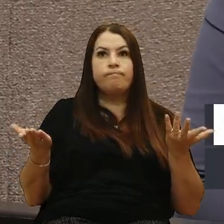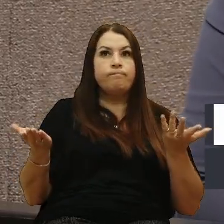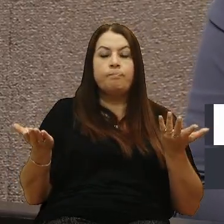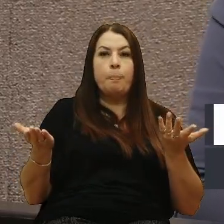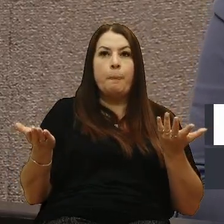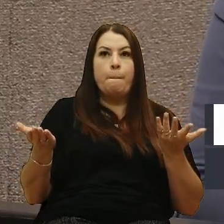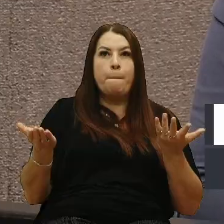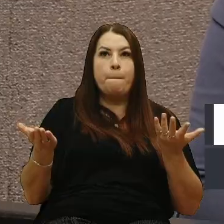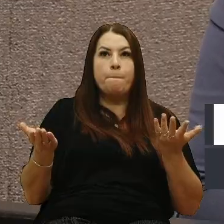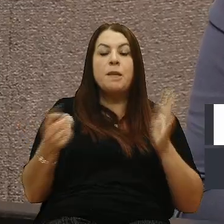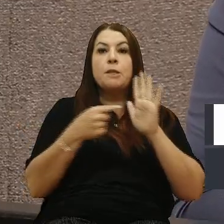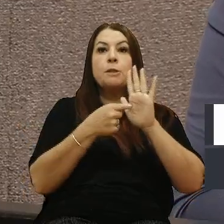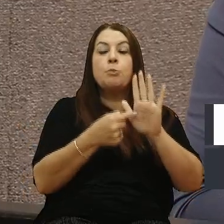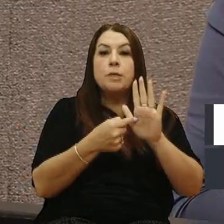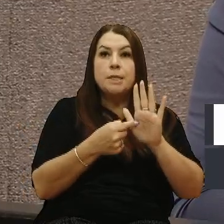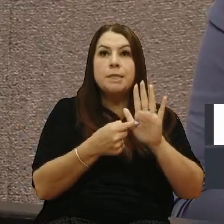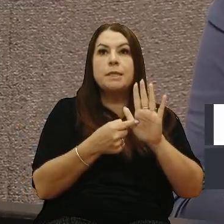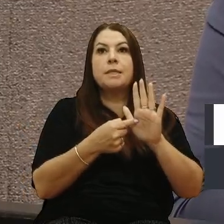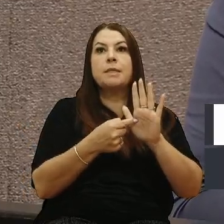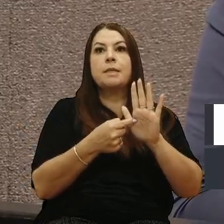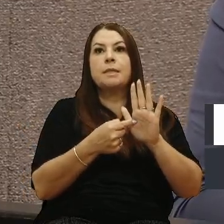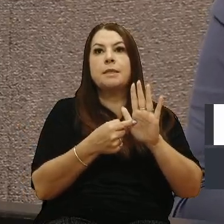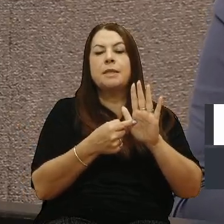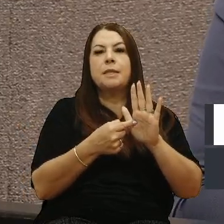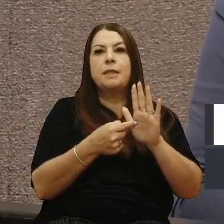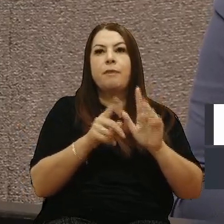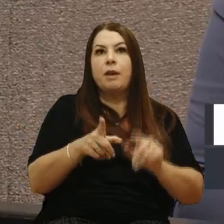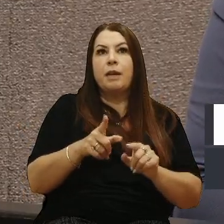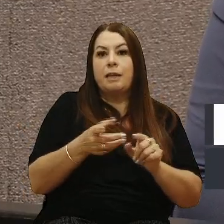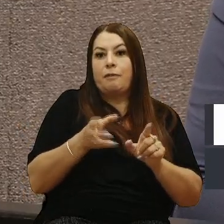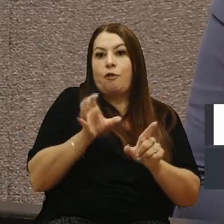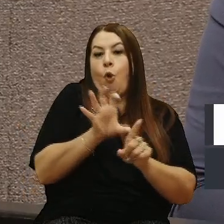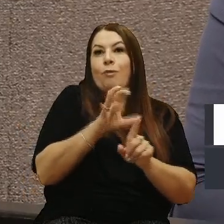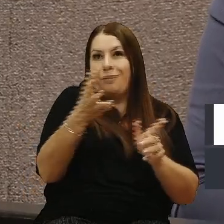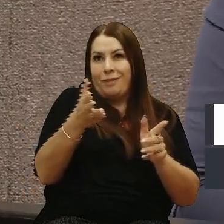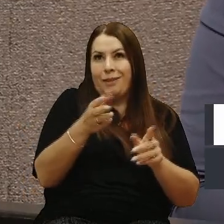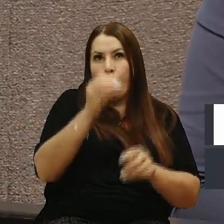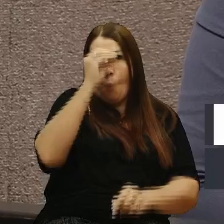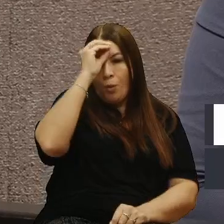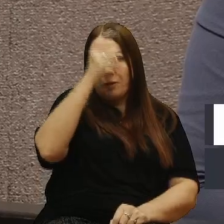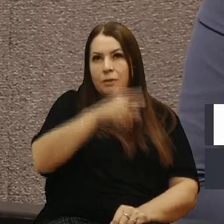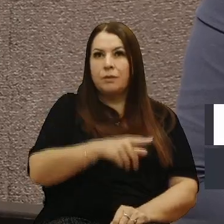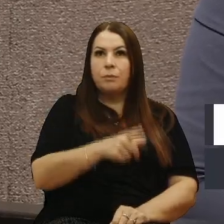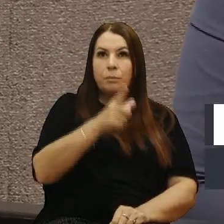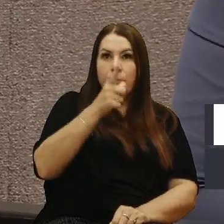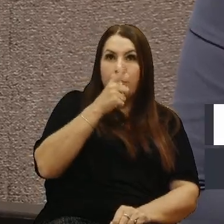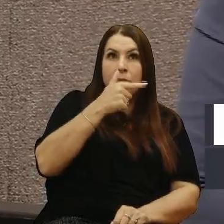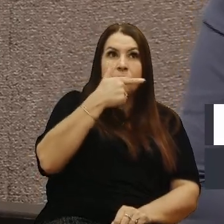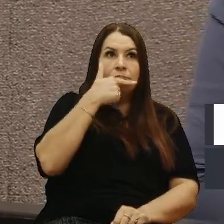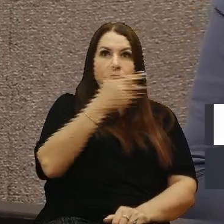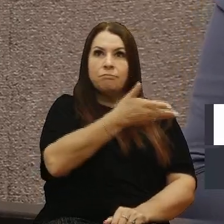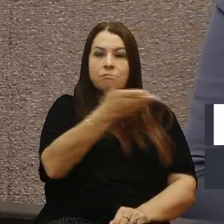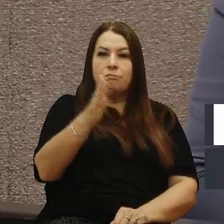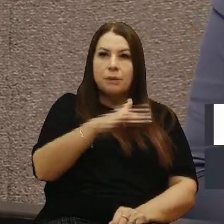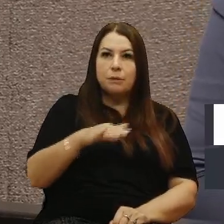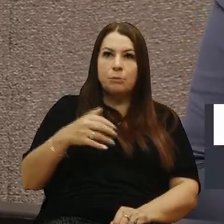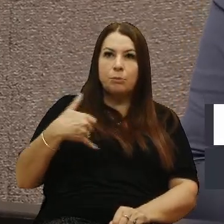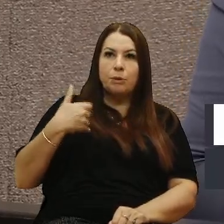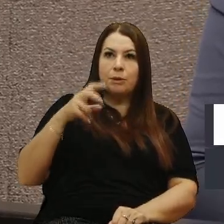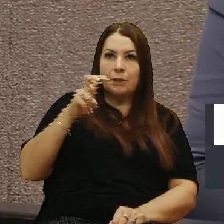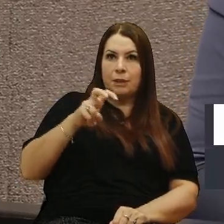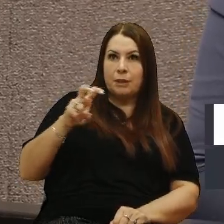a uma exposição que vá ferir a inocência dela. Um pênis, uma vagina exposta para uma criança de 5 anos de